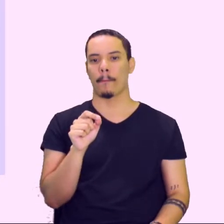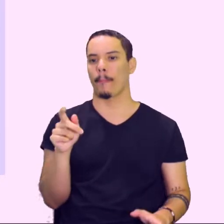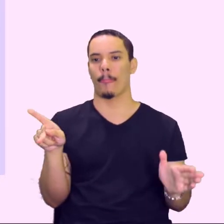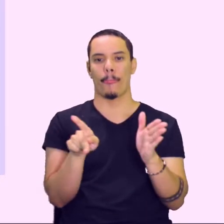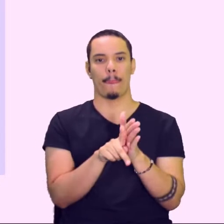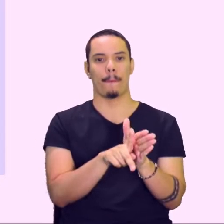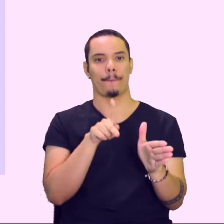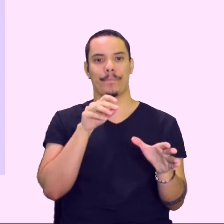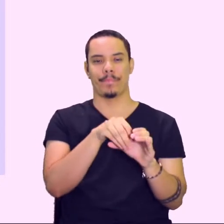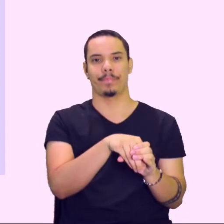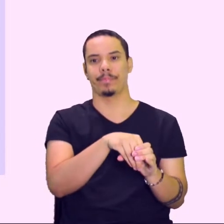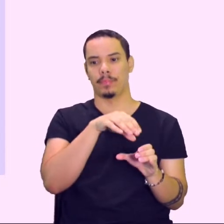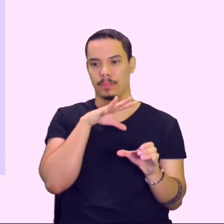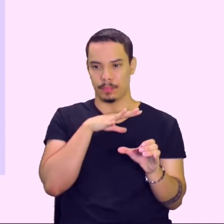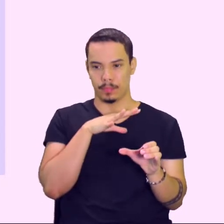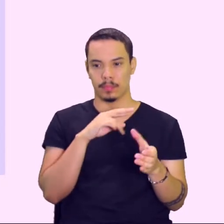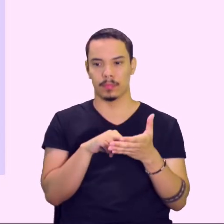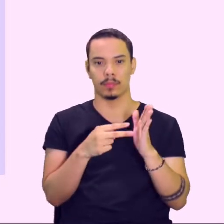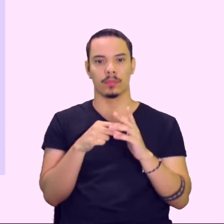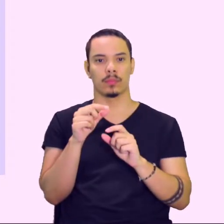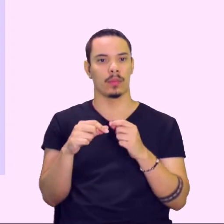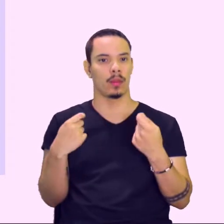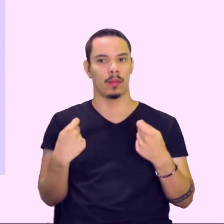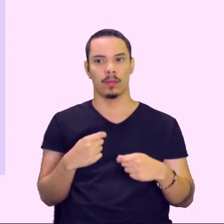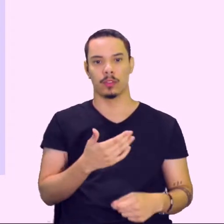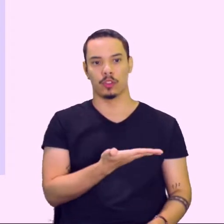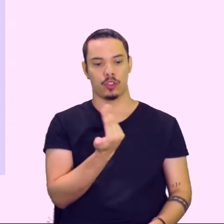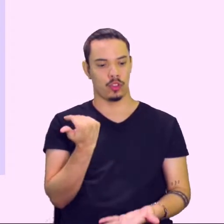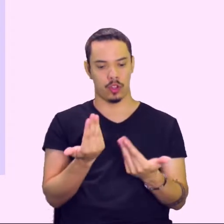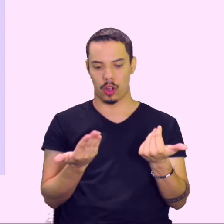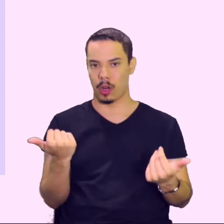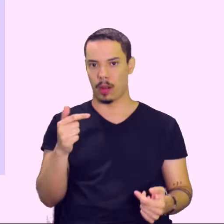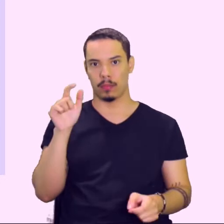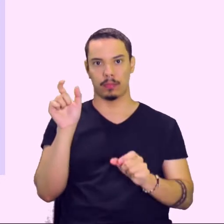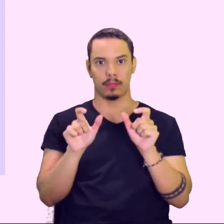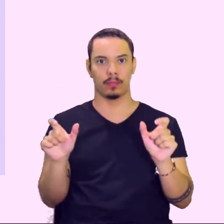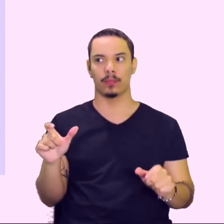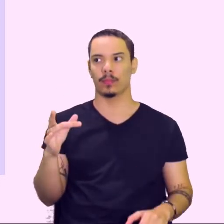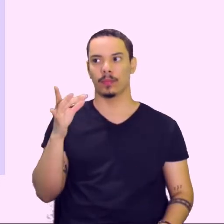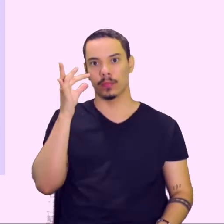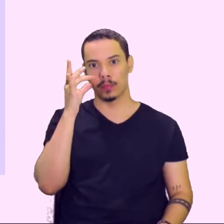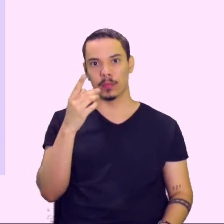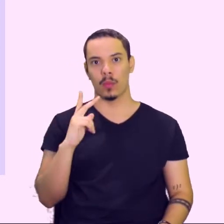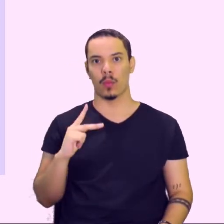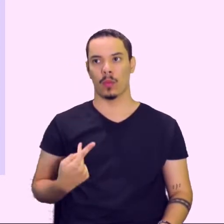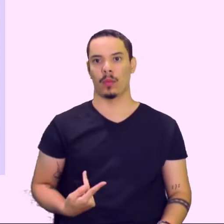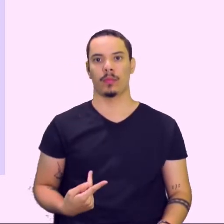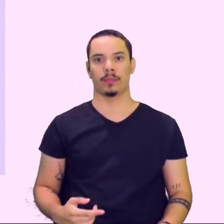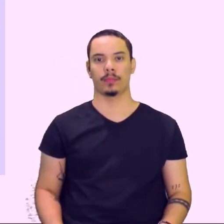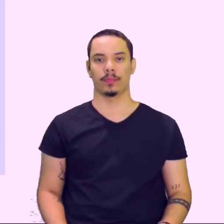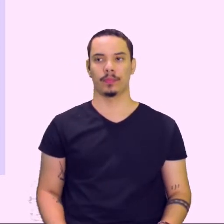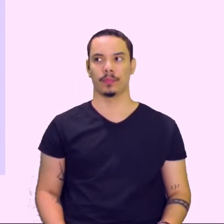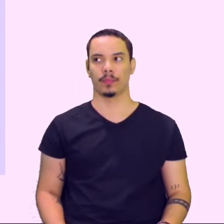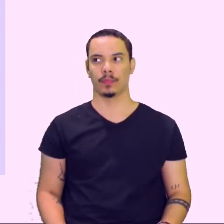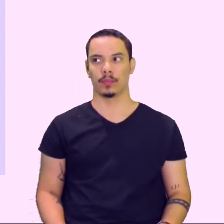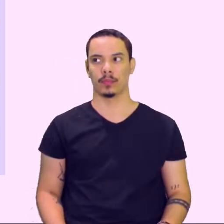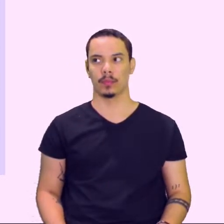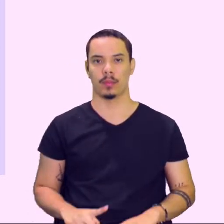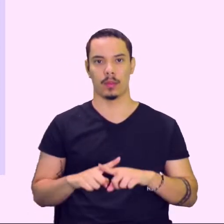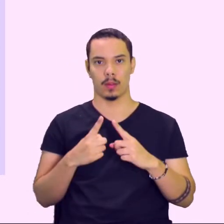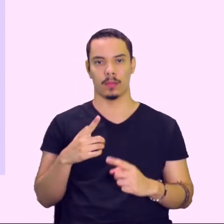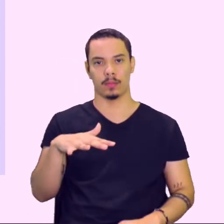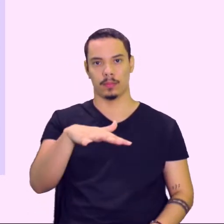desapropriadas, ou seja, tem que tirar o ser humano de lá. Muito bem. No entanto, como uma área protegida de